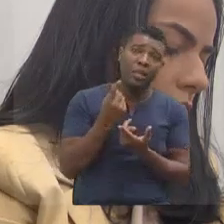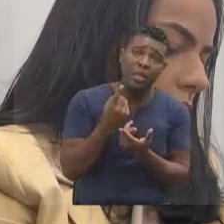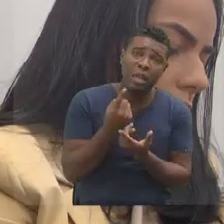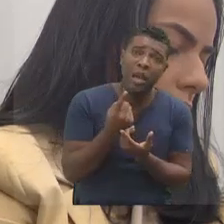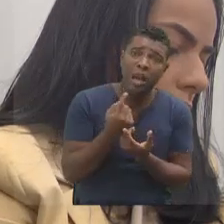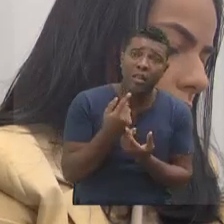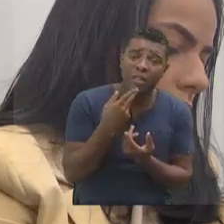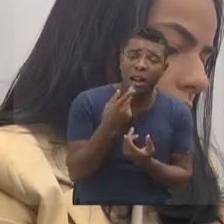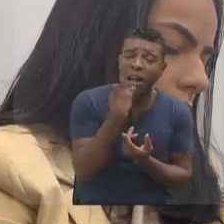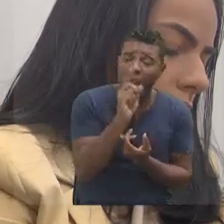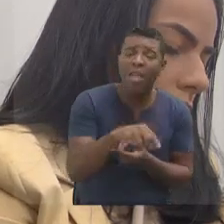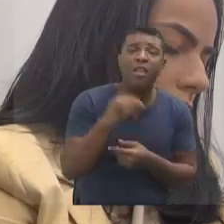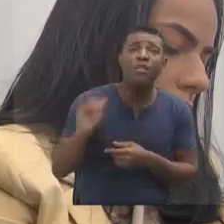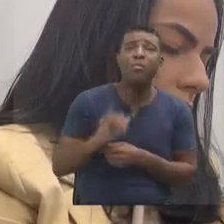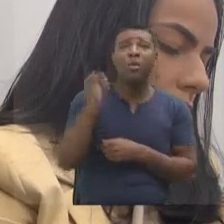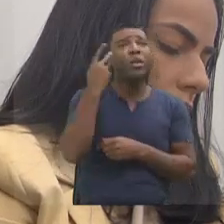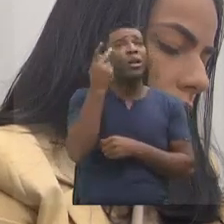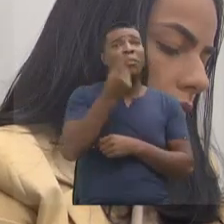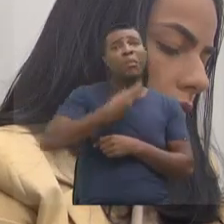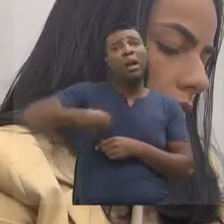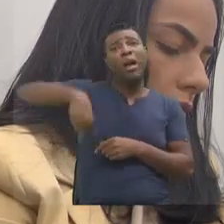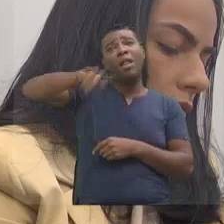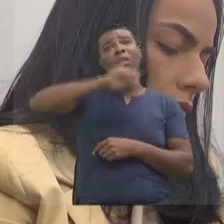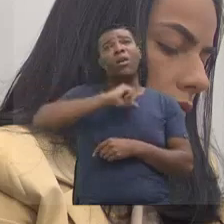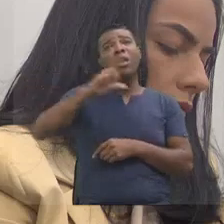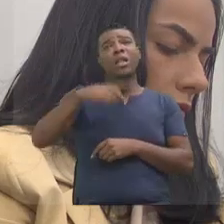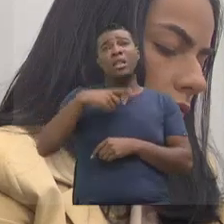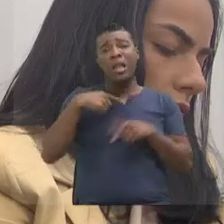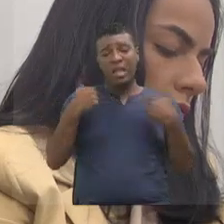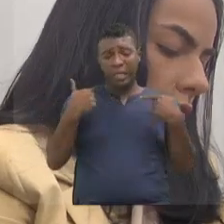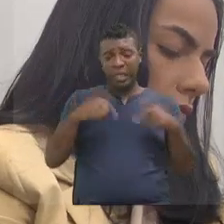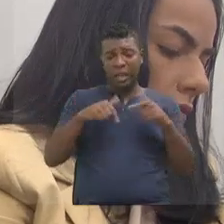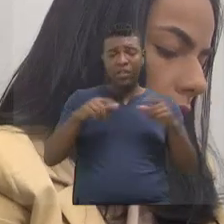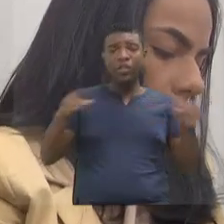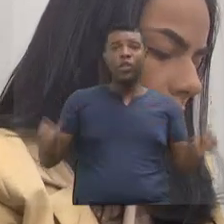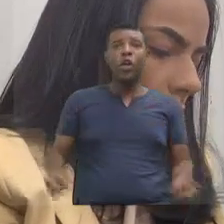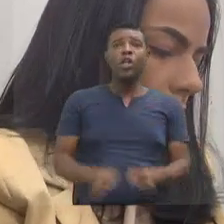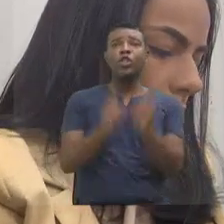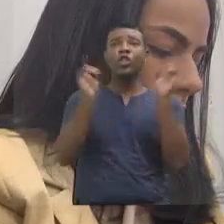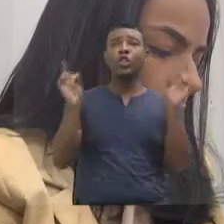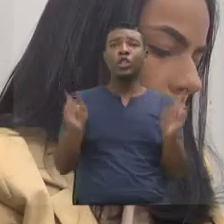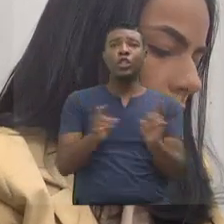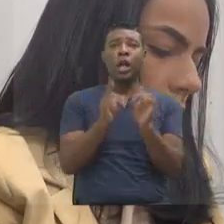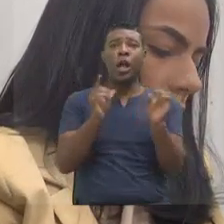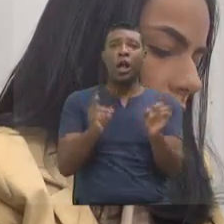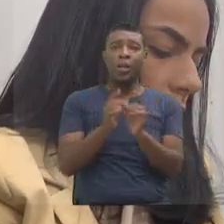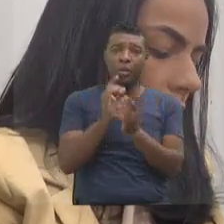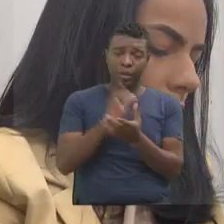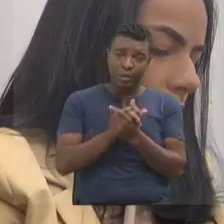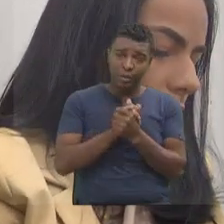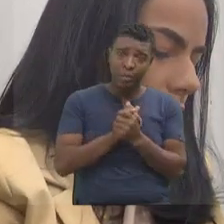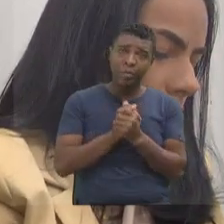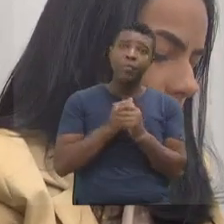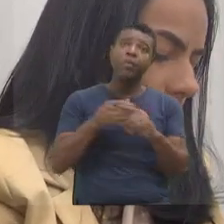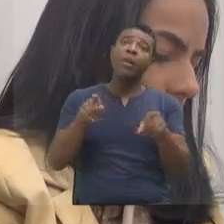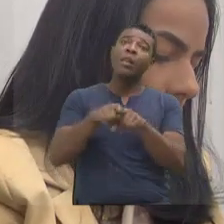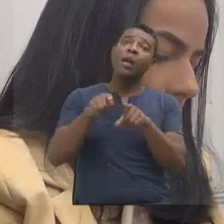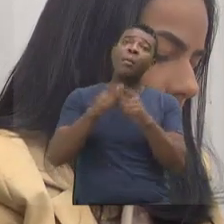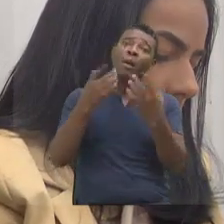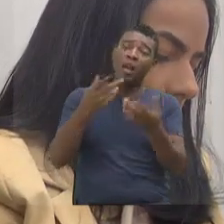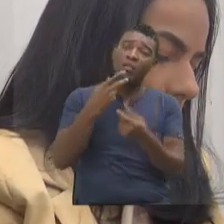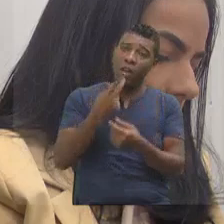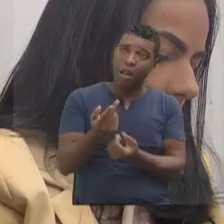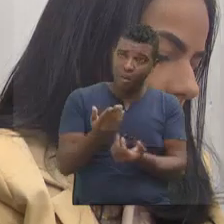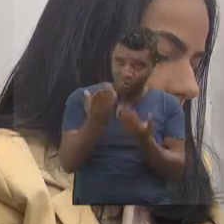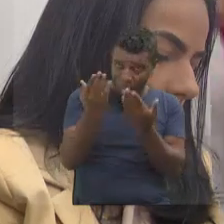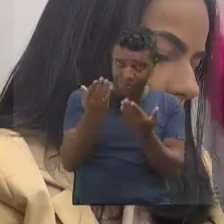para nós e nós termos um serviço dinâmico Mas quero falar com o senhor também que eu quero aqui